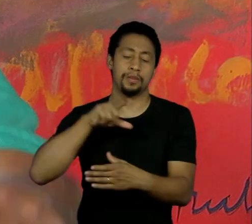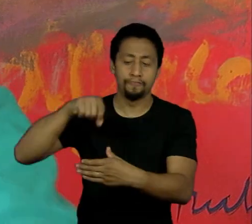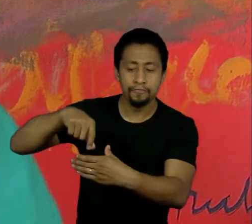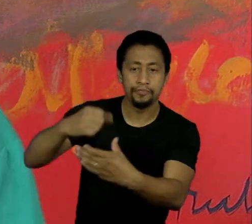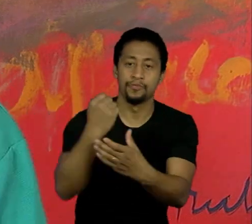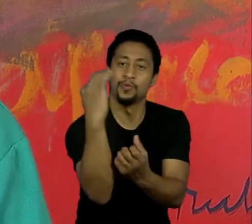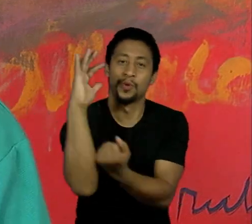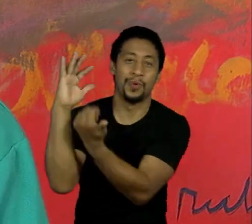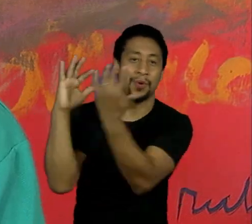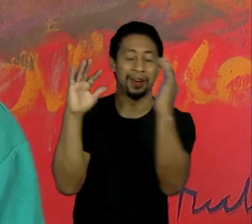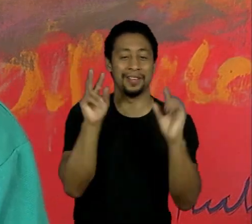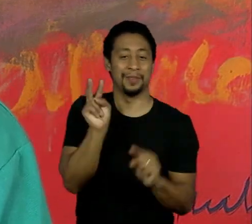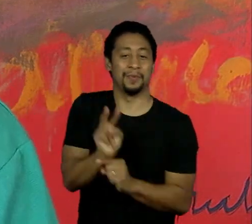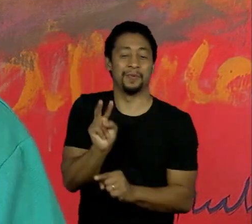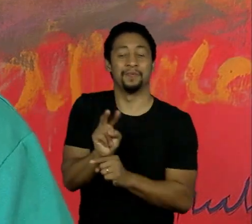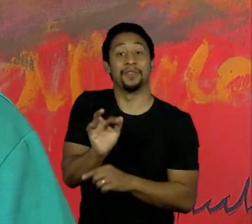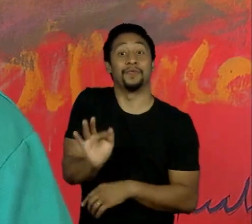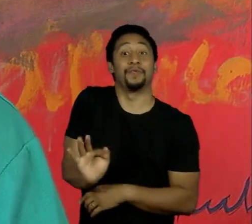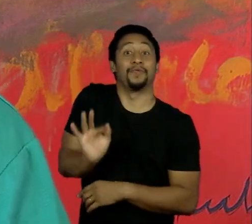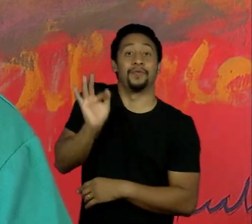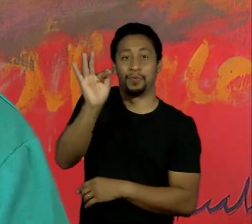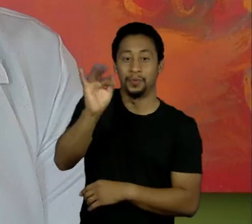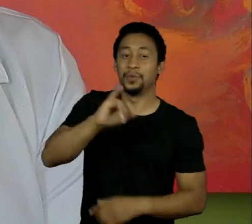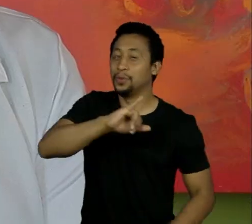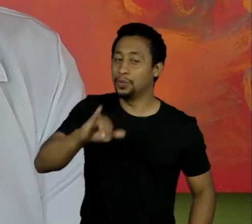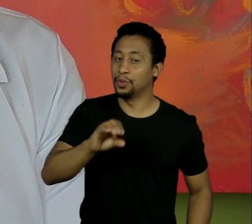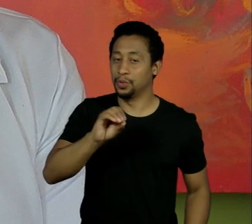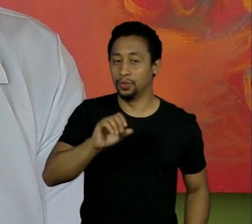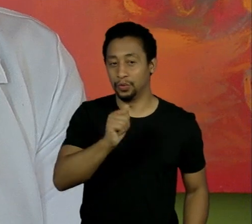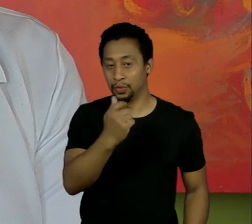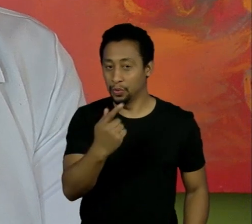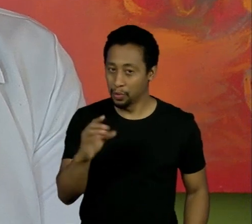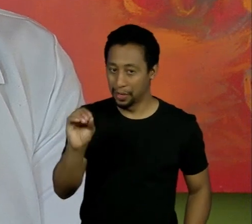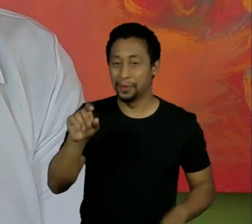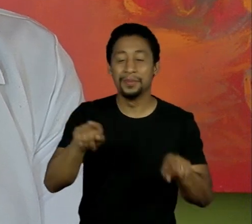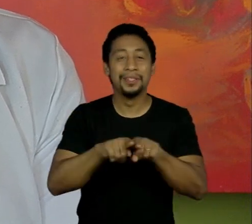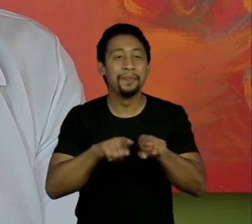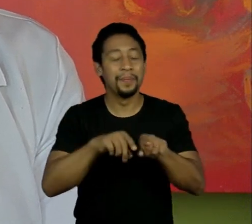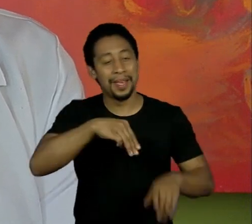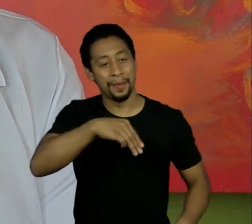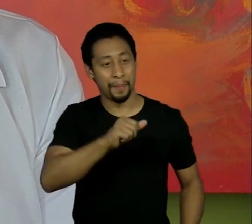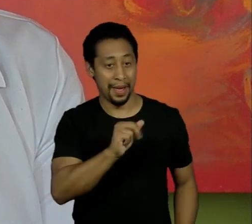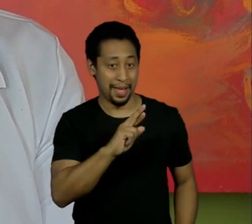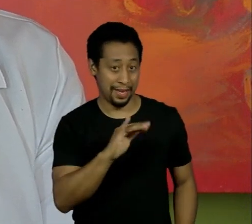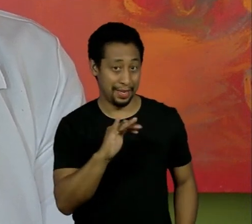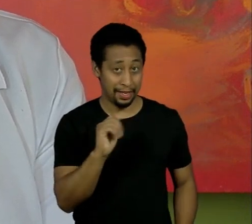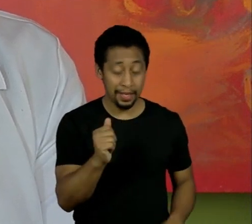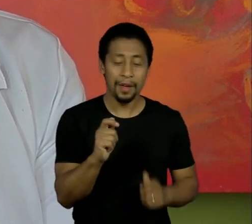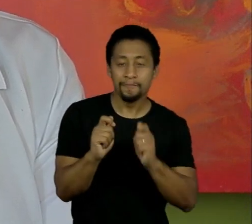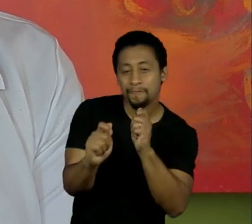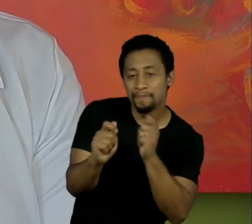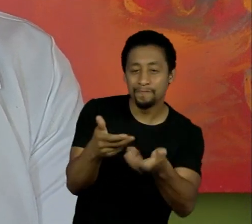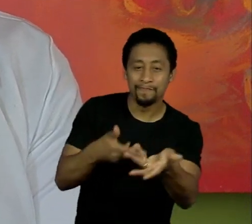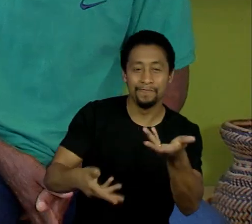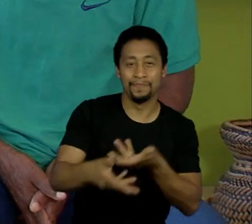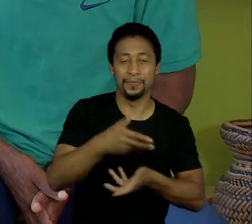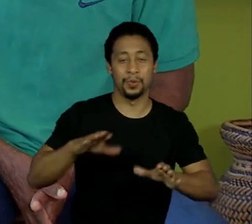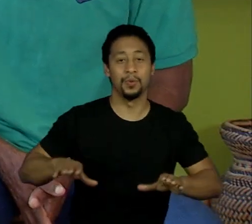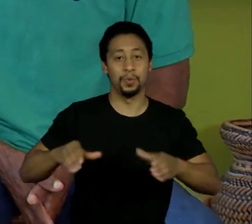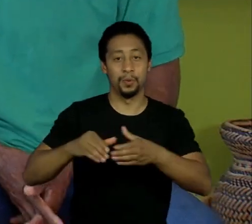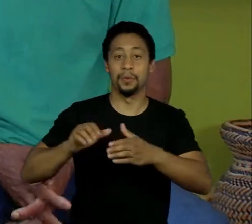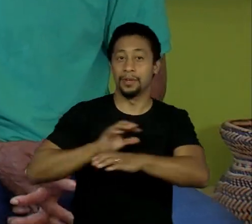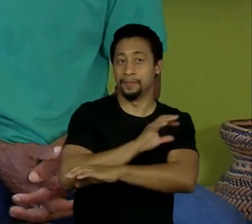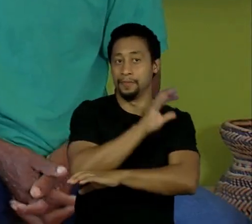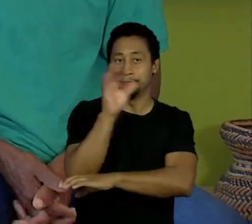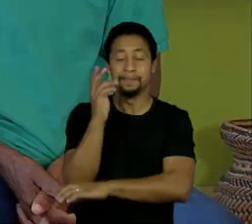João da Mota, conhecido como João Catá, e Maria Tereza Vieira conversaram com a equipe do Repórter Eco em